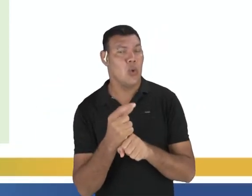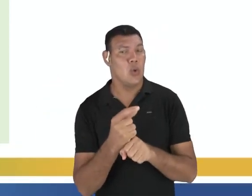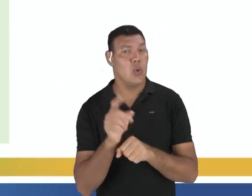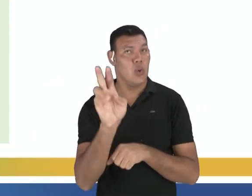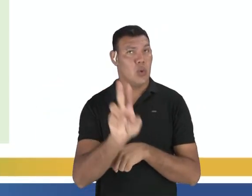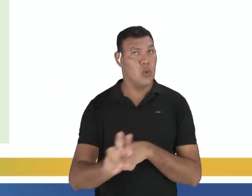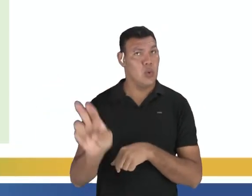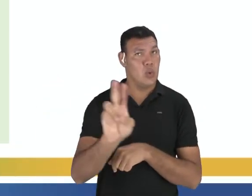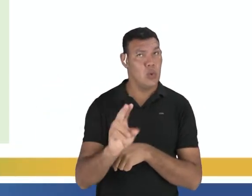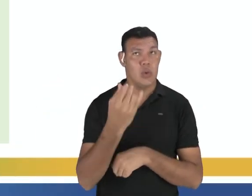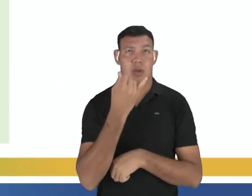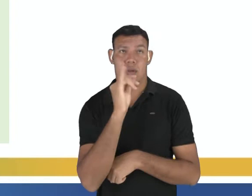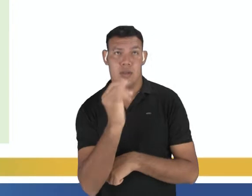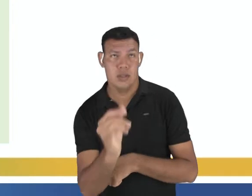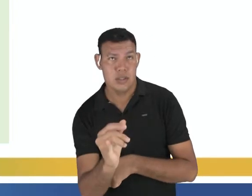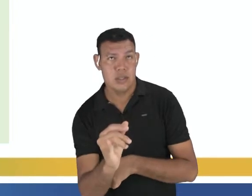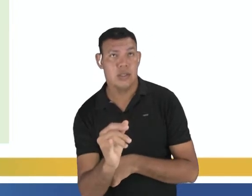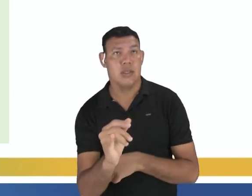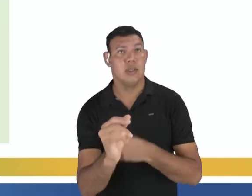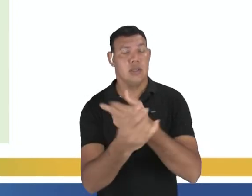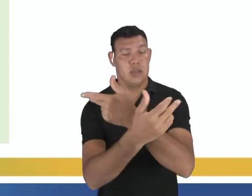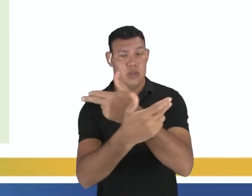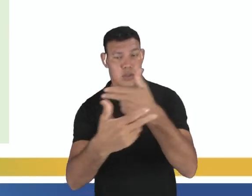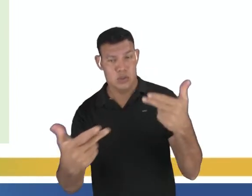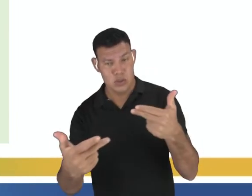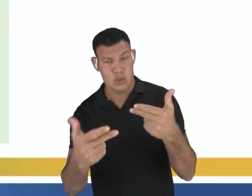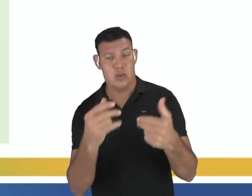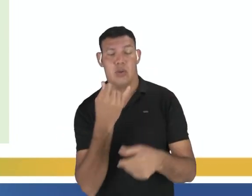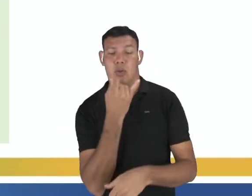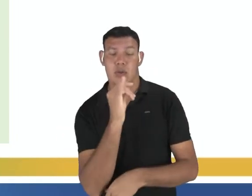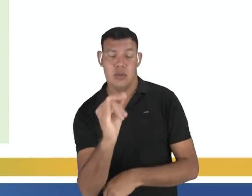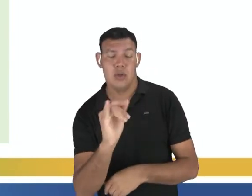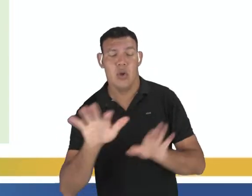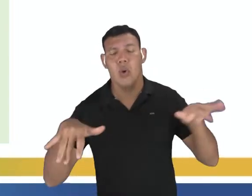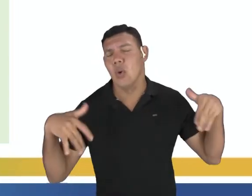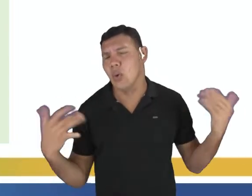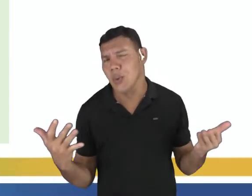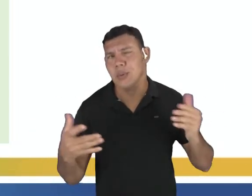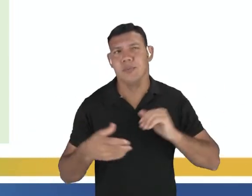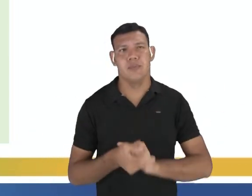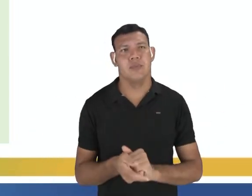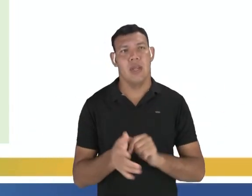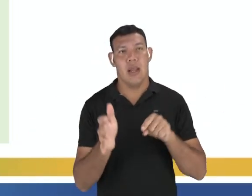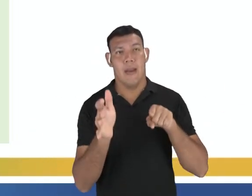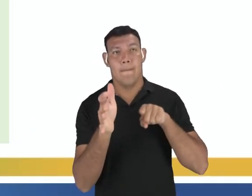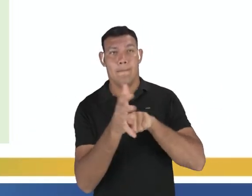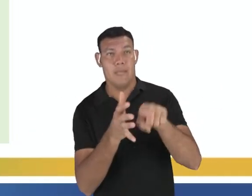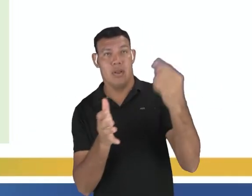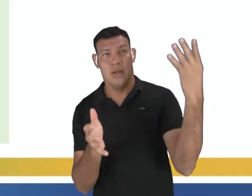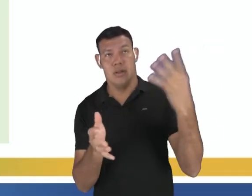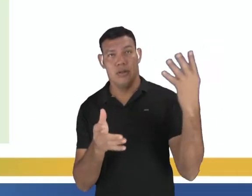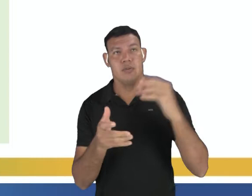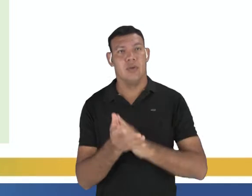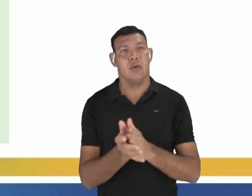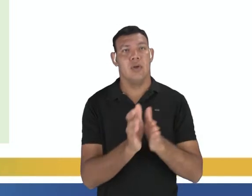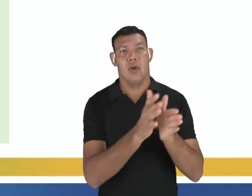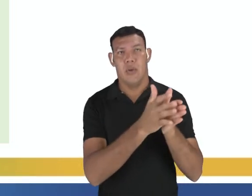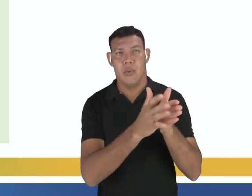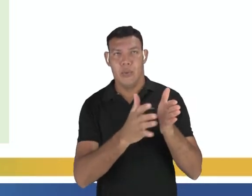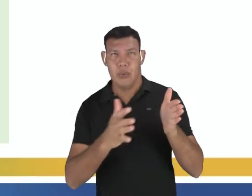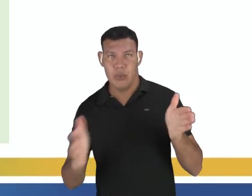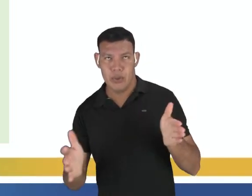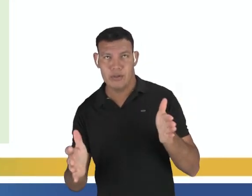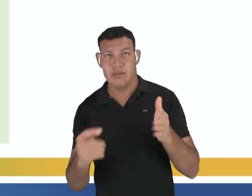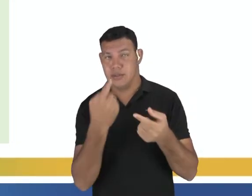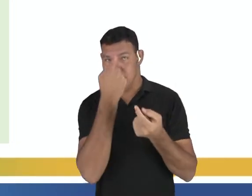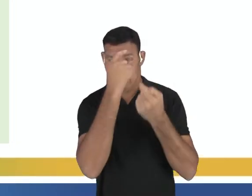estava comentando ainda há pouco. Questão número 4. Sob processos de geração de energia, é correto afirmar que todo meio